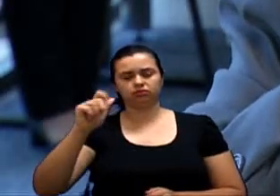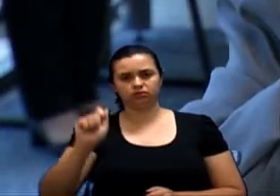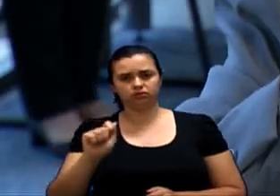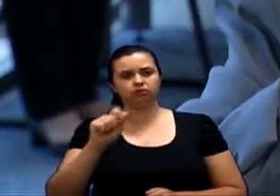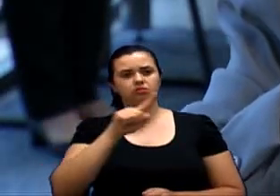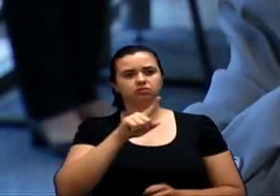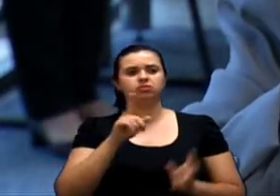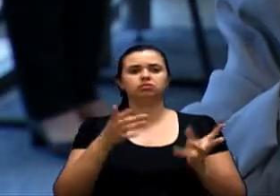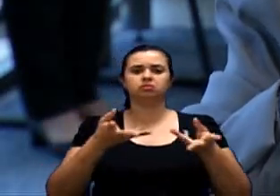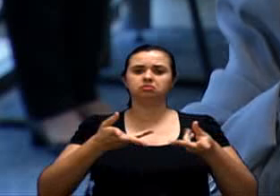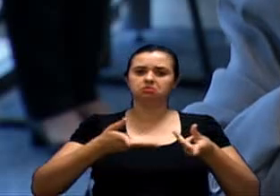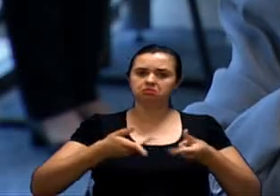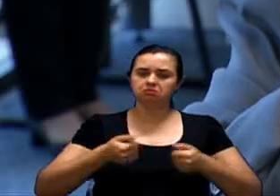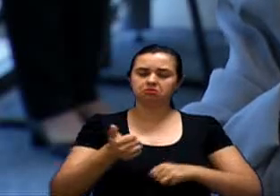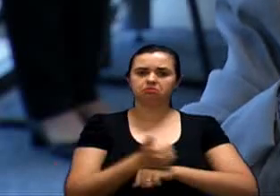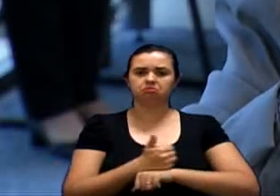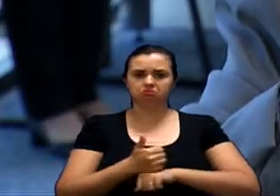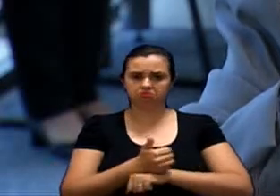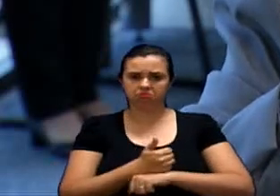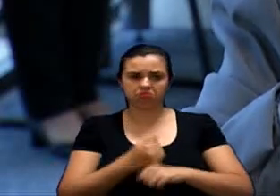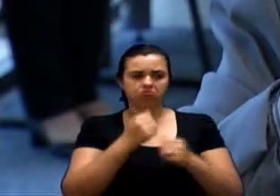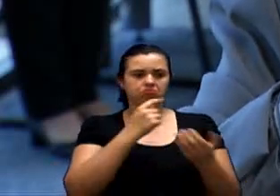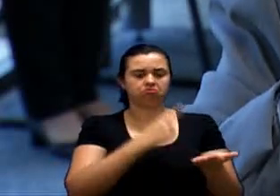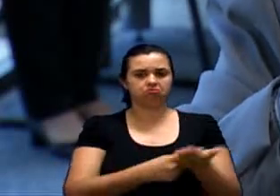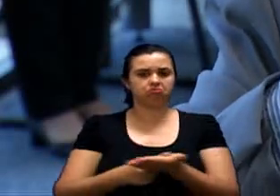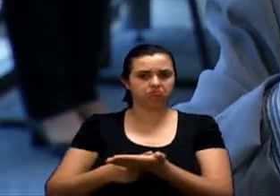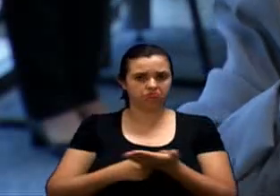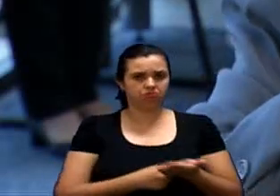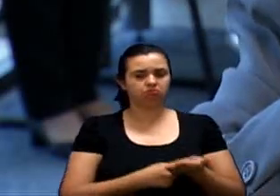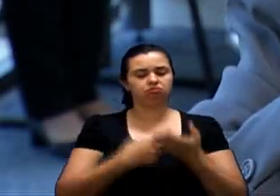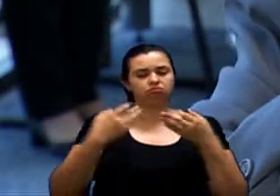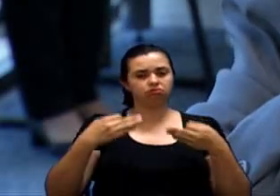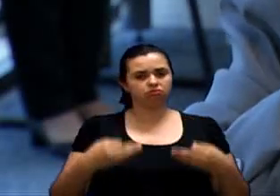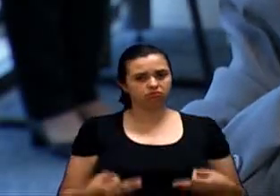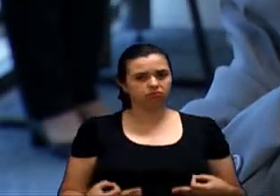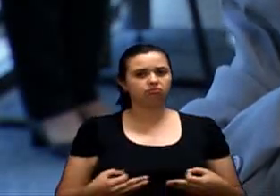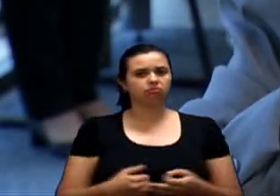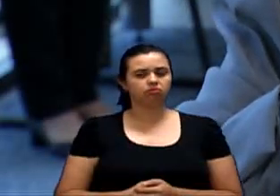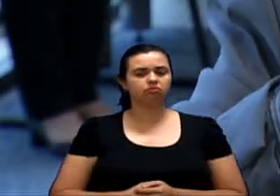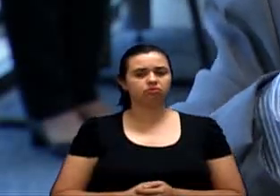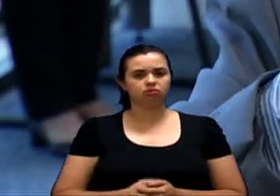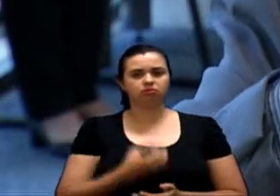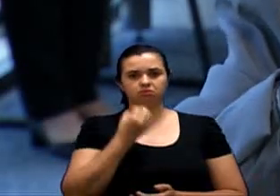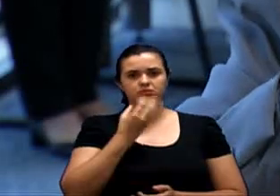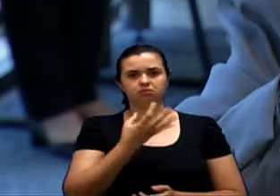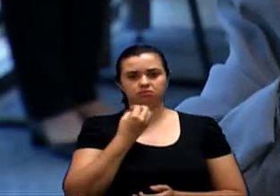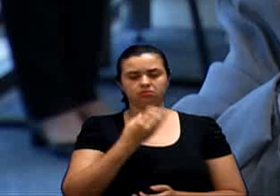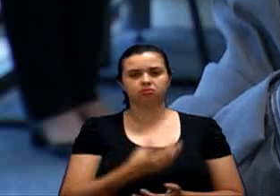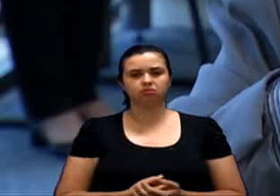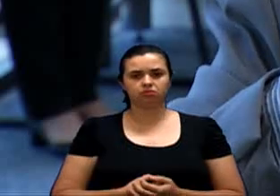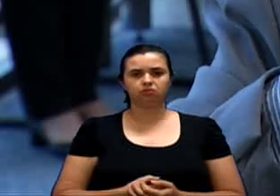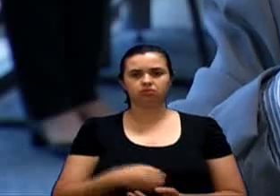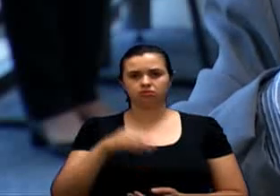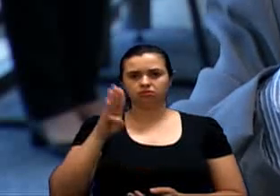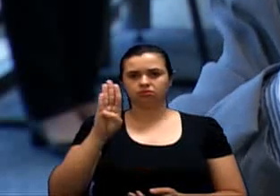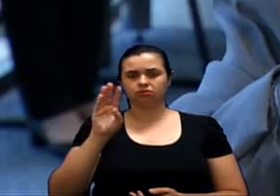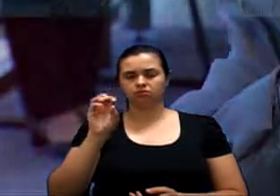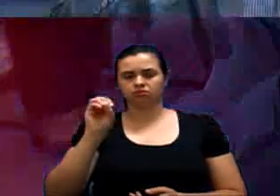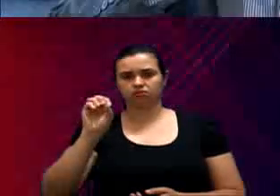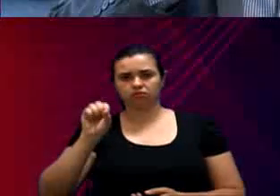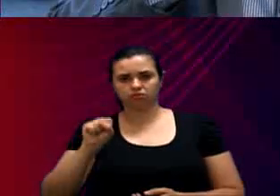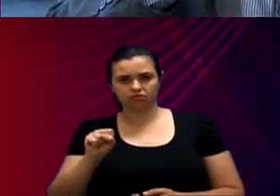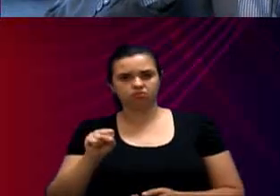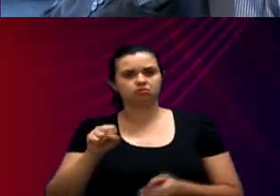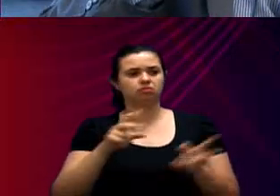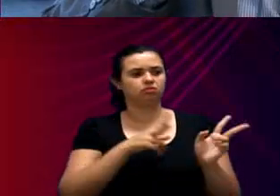qualidade, com profissionalismo, com compromisso com a cidade e com o cidadão e com a cidadã também. O Parabéns. BOS, no mesmo nível da